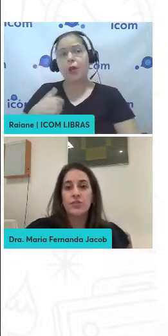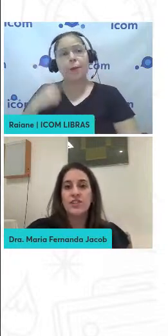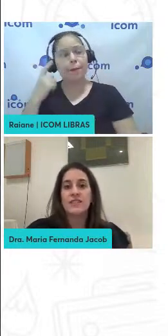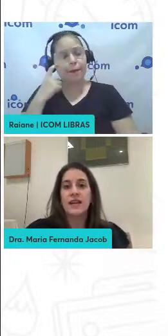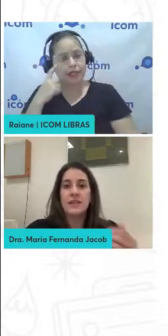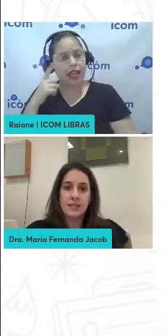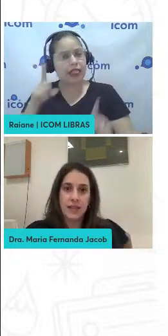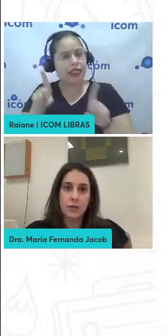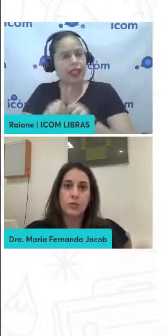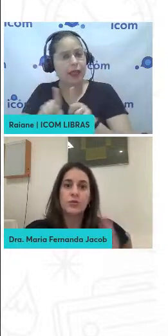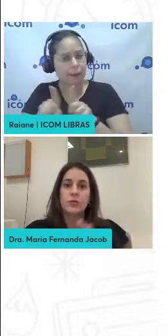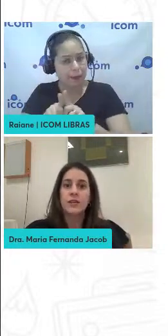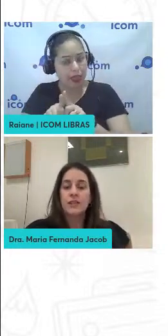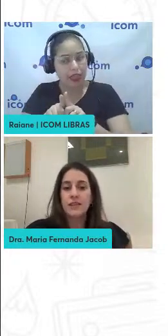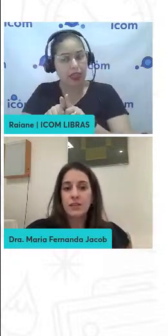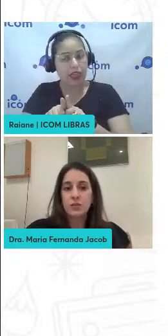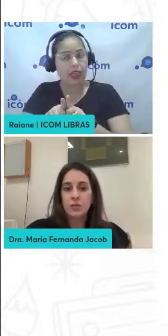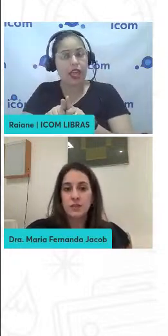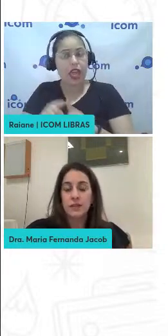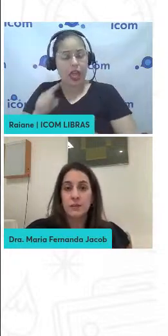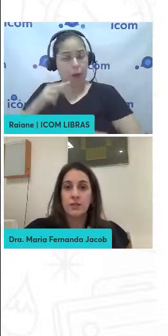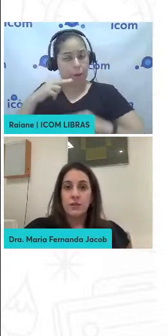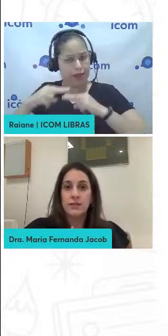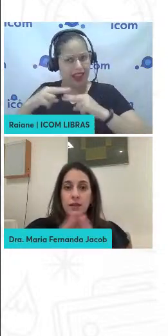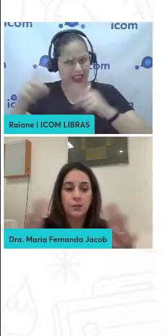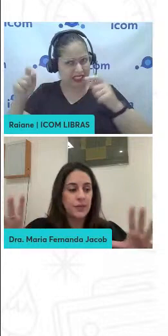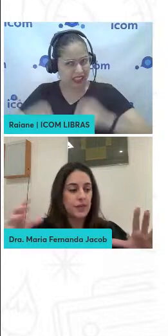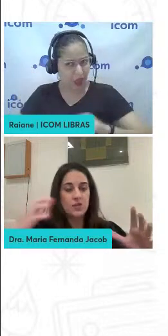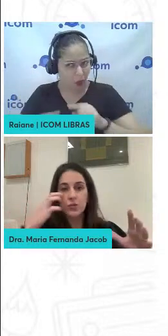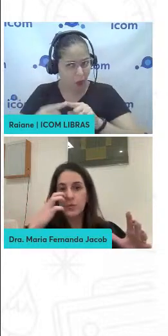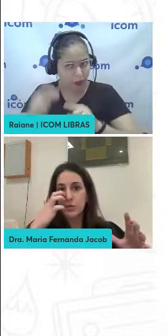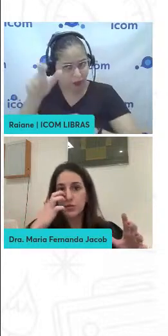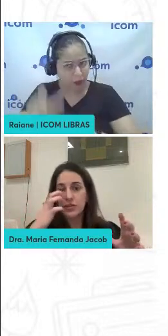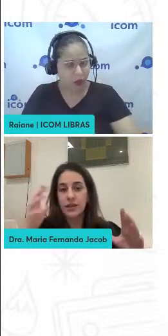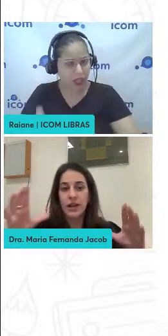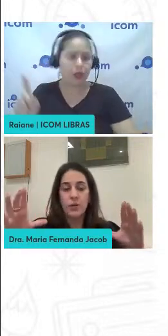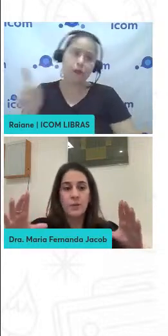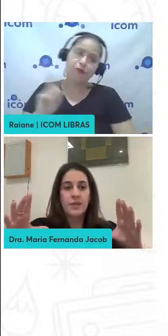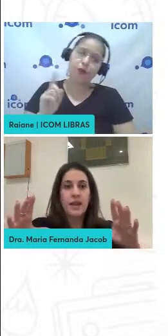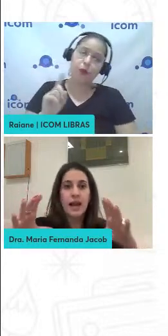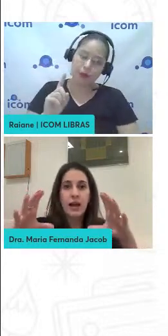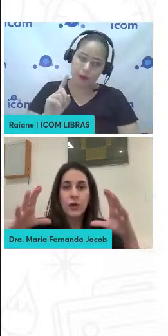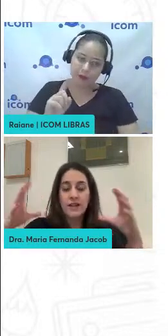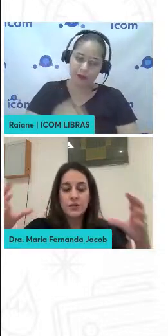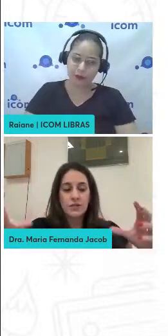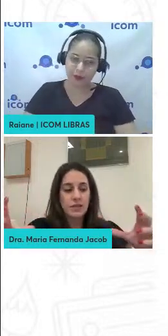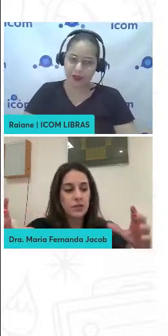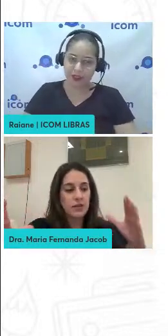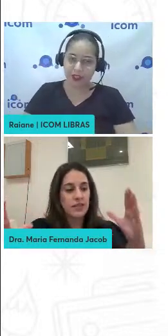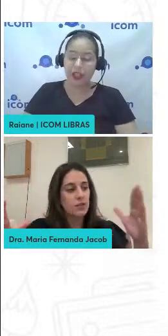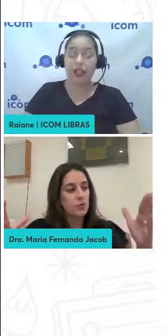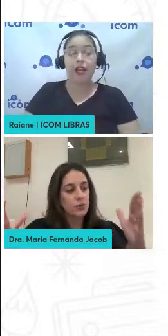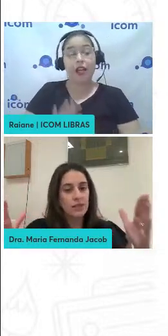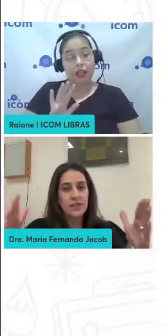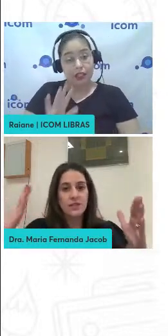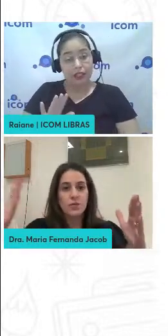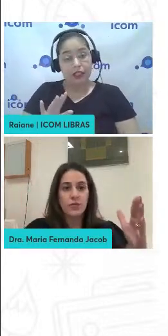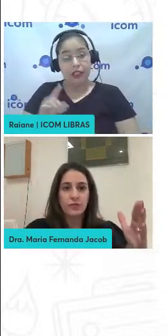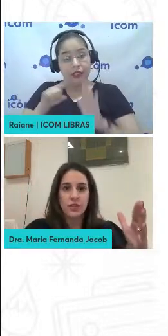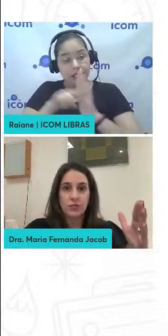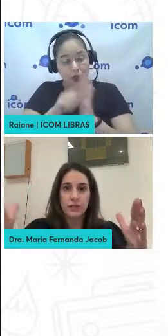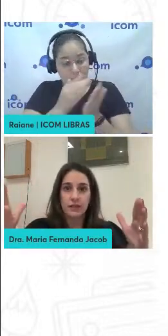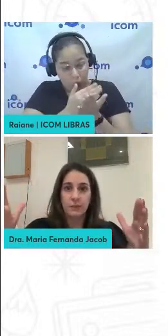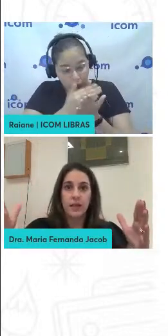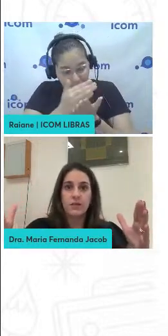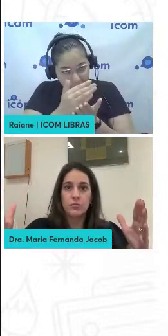vou utilizar esse recurso dentro do tratamento. Então, de um modo geral, o raciocínio clínico do início